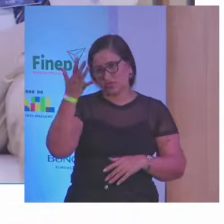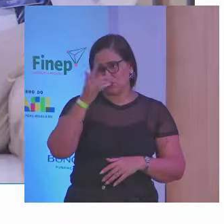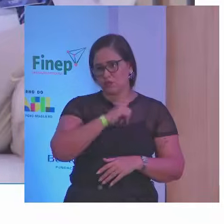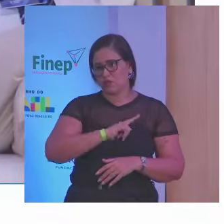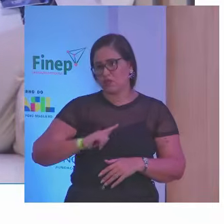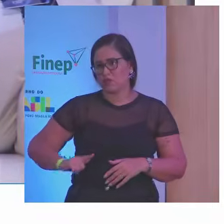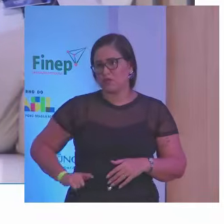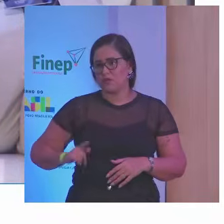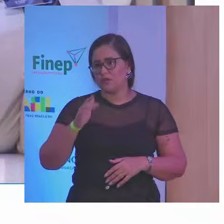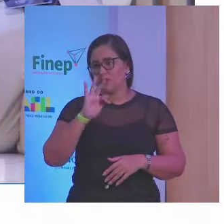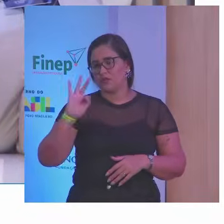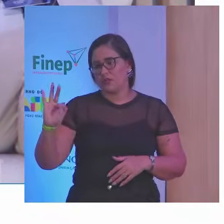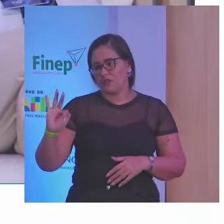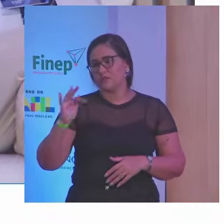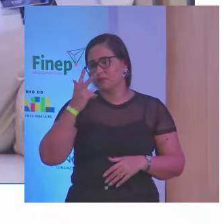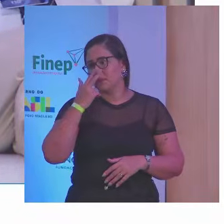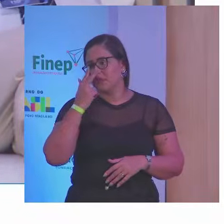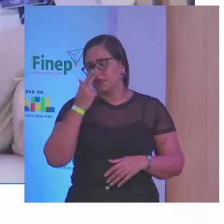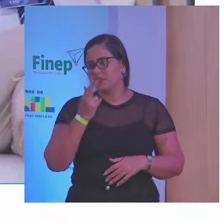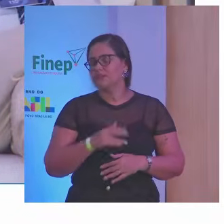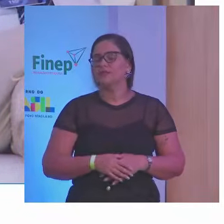federal, aparentemente, inclusive.